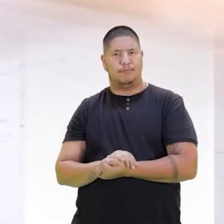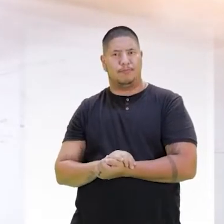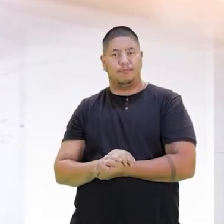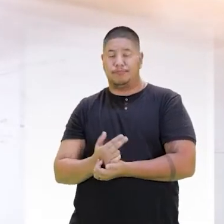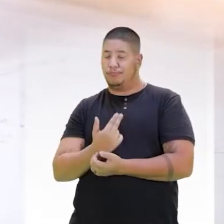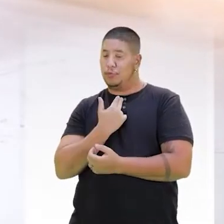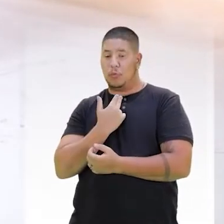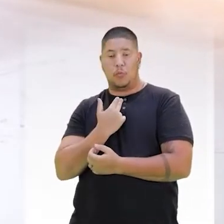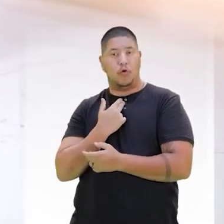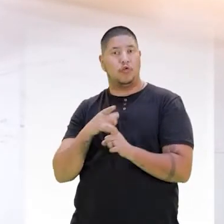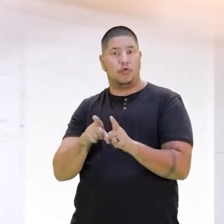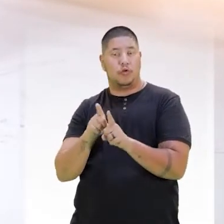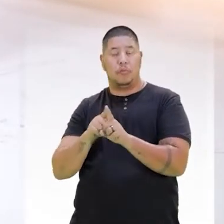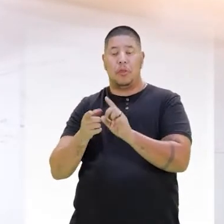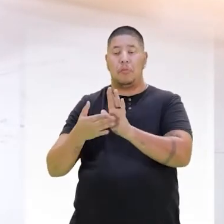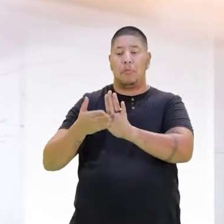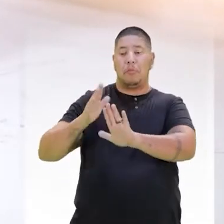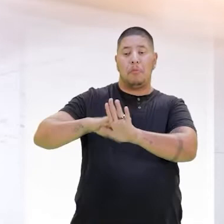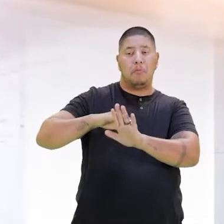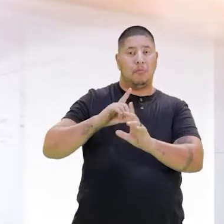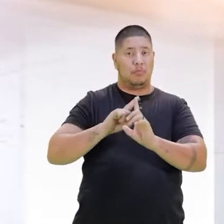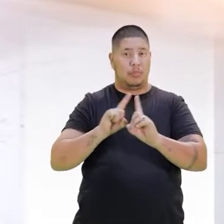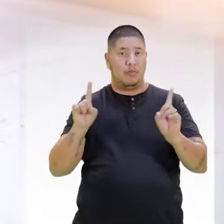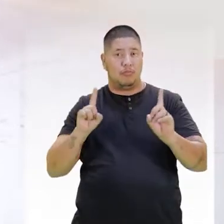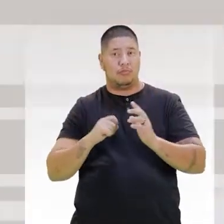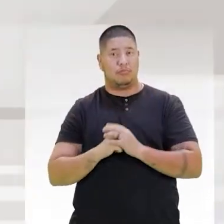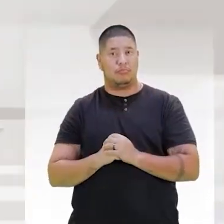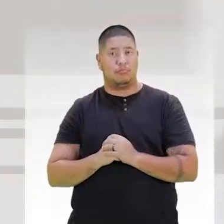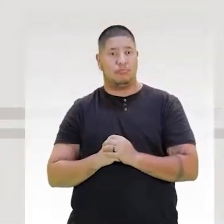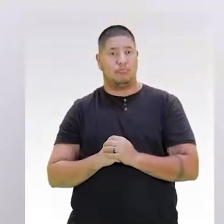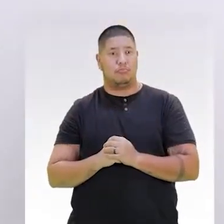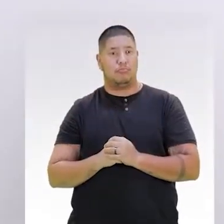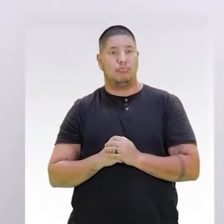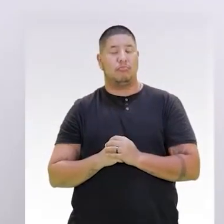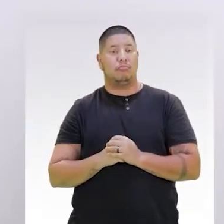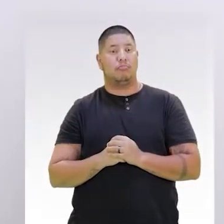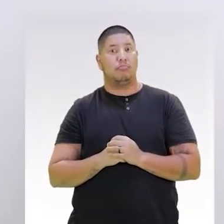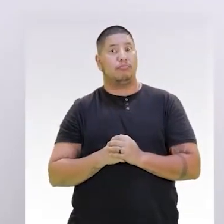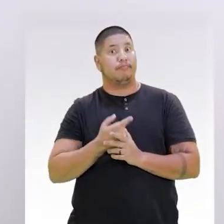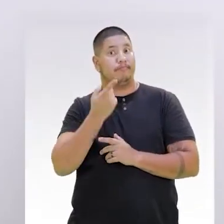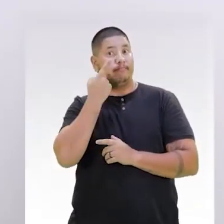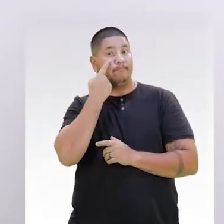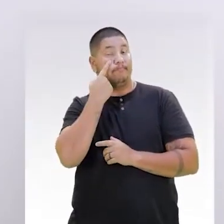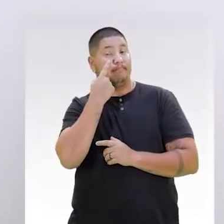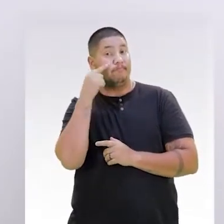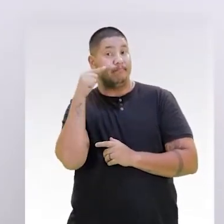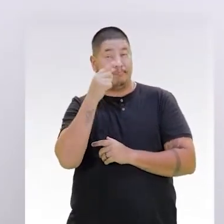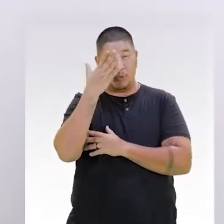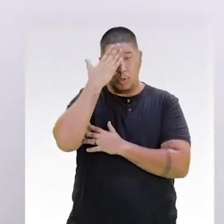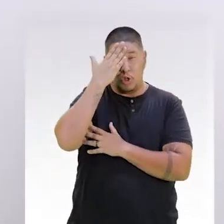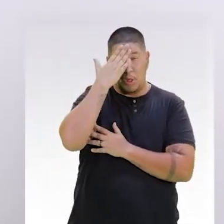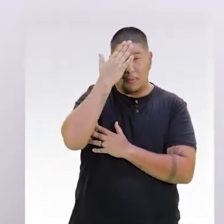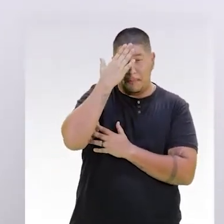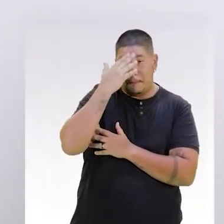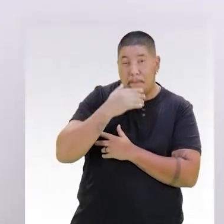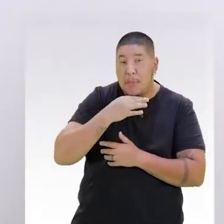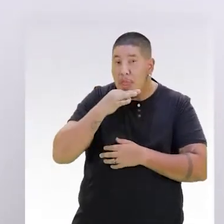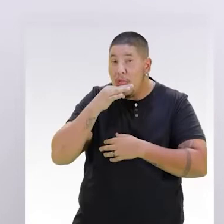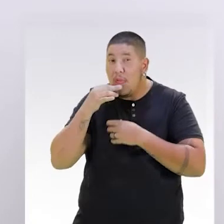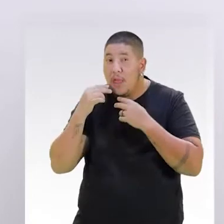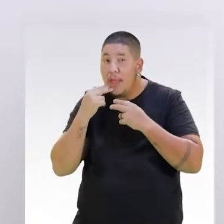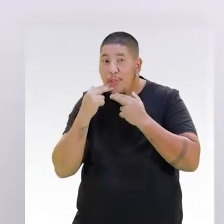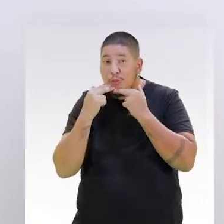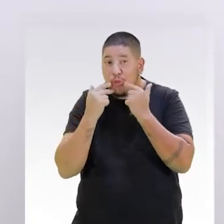nem fazer ameaças em razão do processo eleitoral. Chegou o momento de você ficar por dentro das notícias